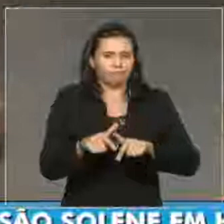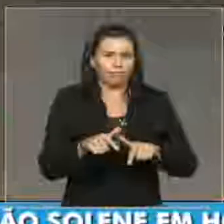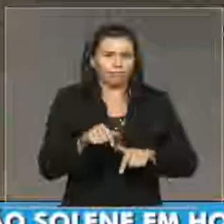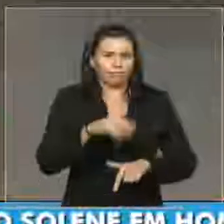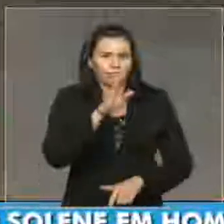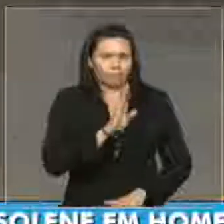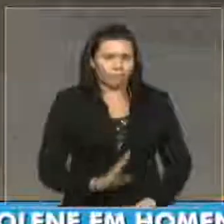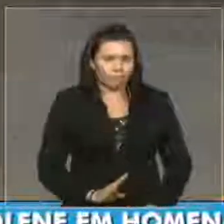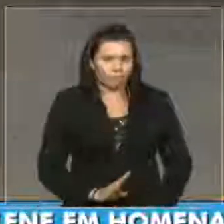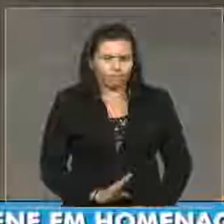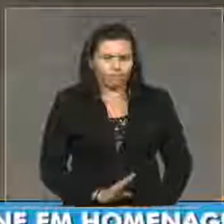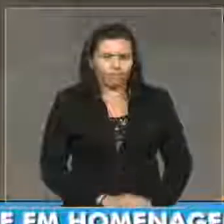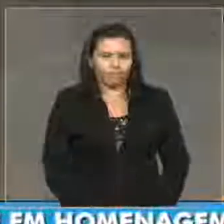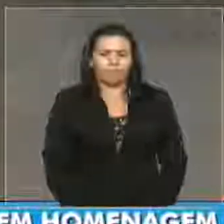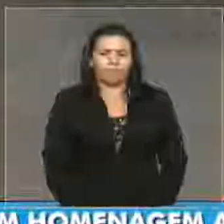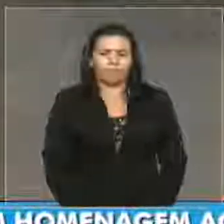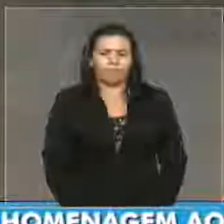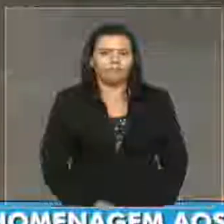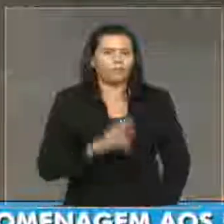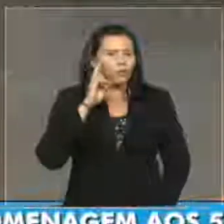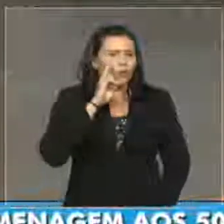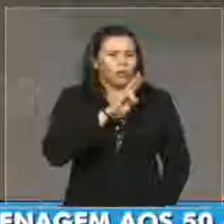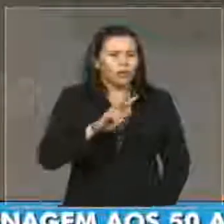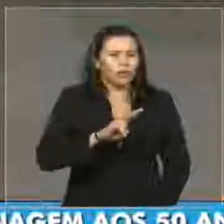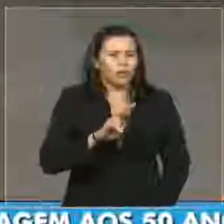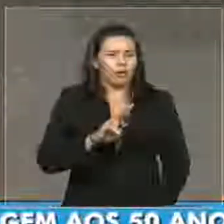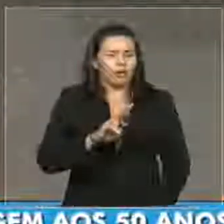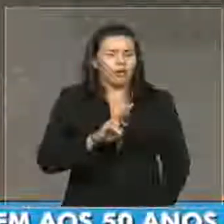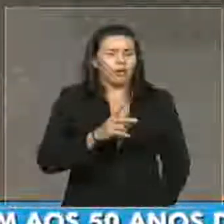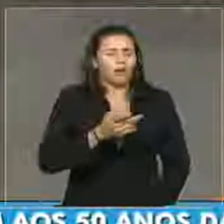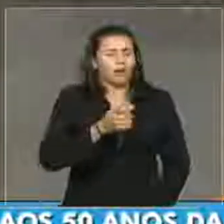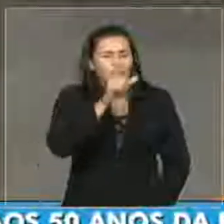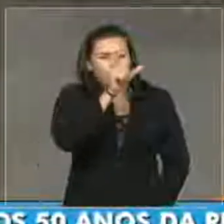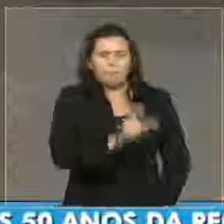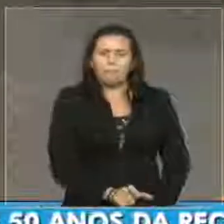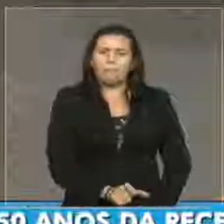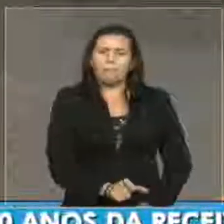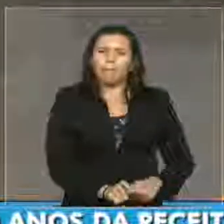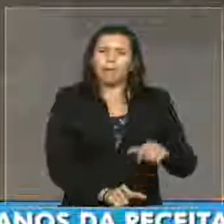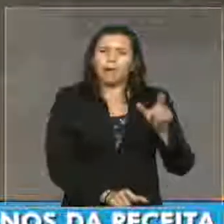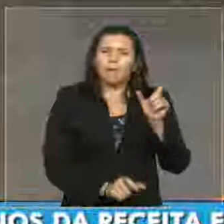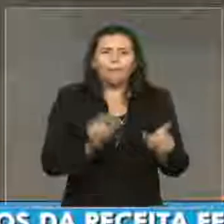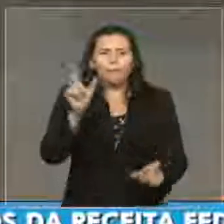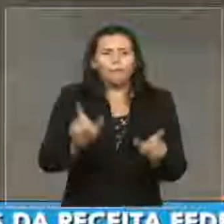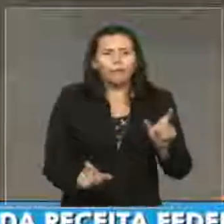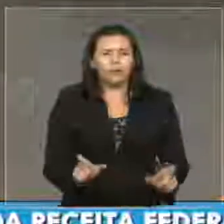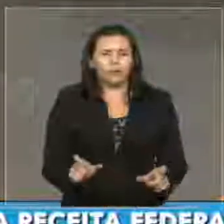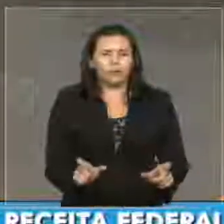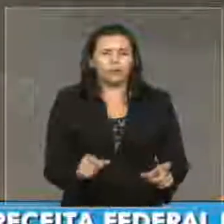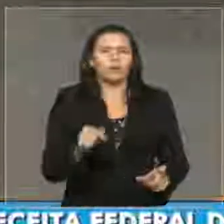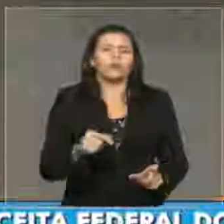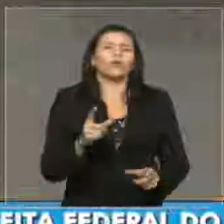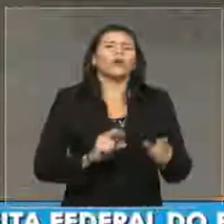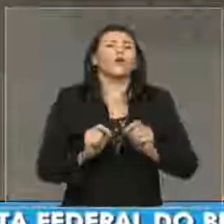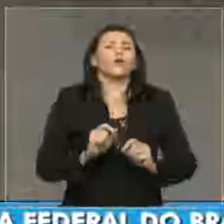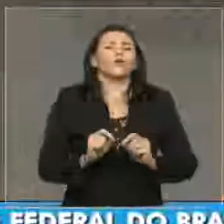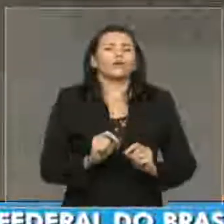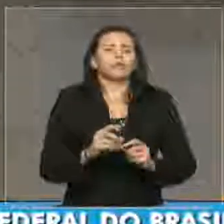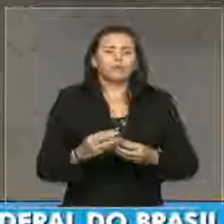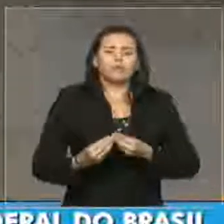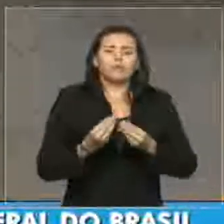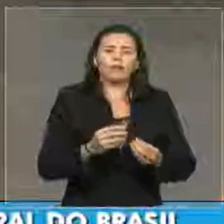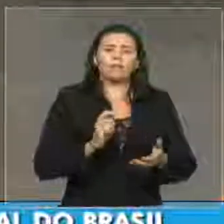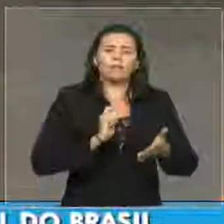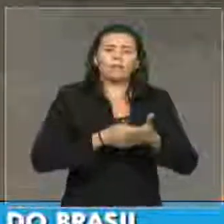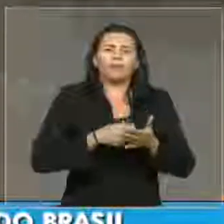Olharmos o contribuinte como cidadão e não como servo. Essa é o grande toque de